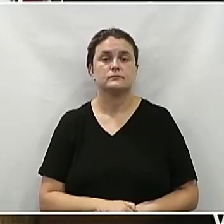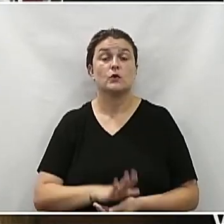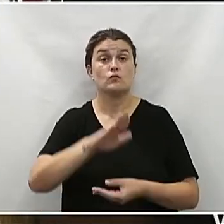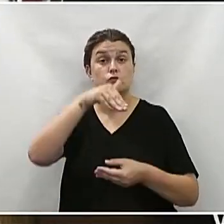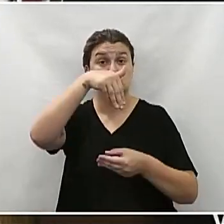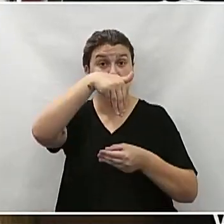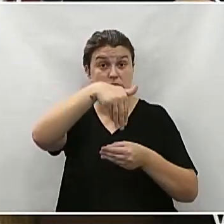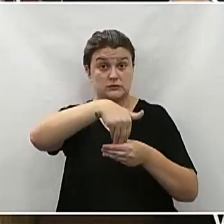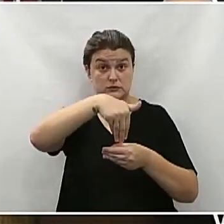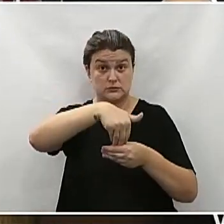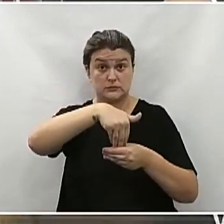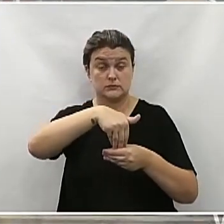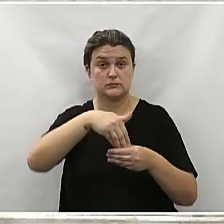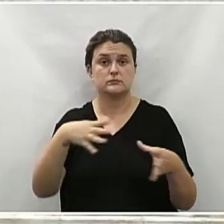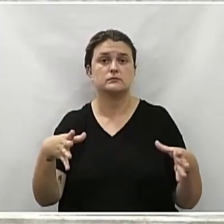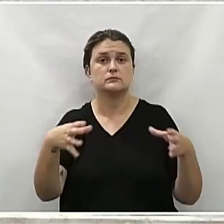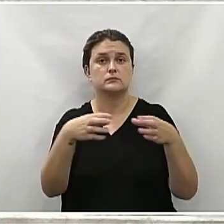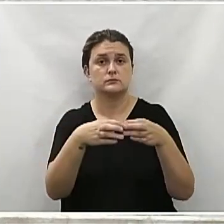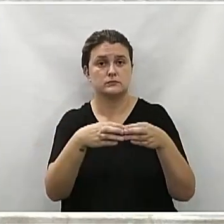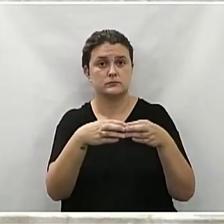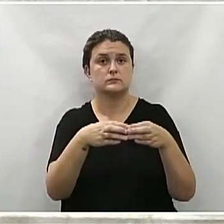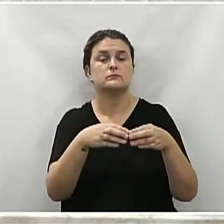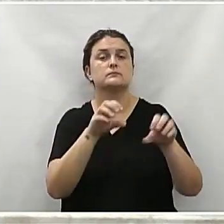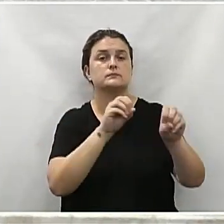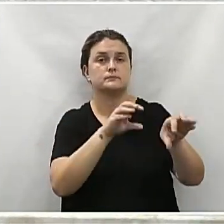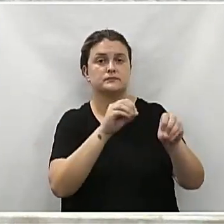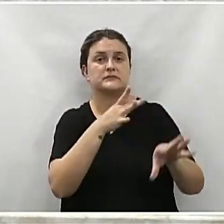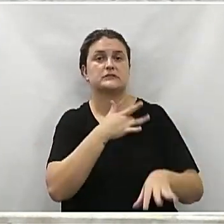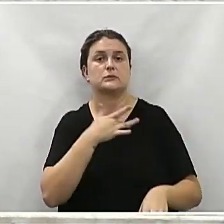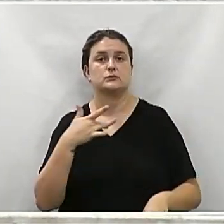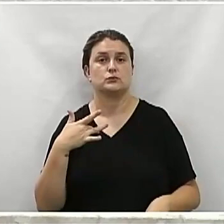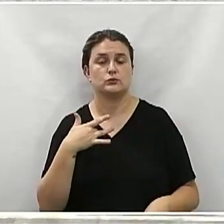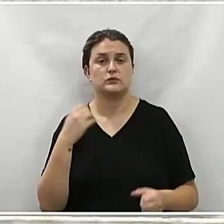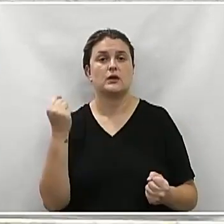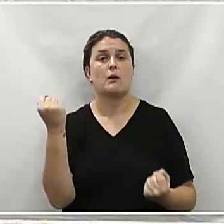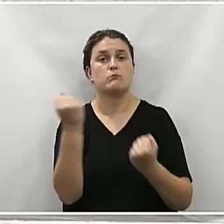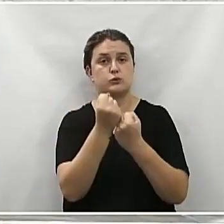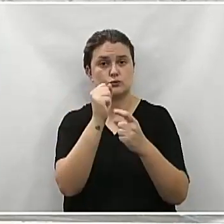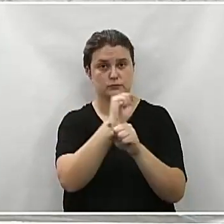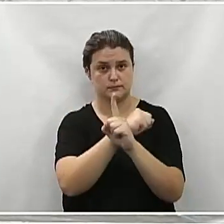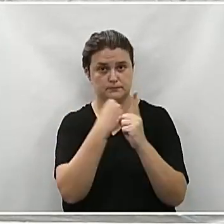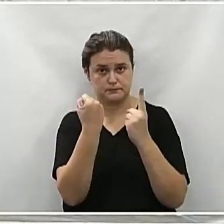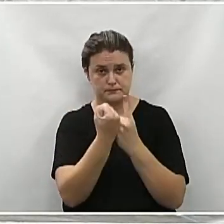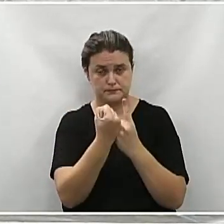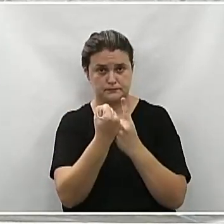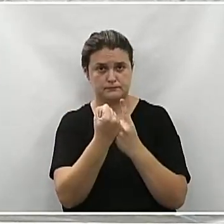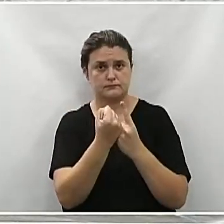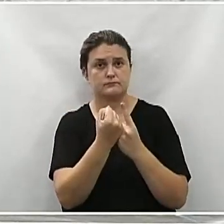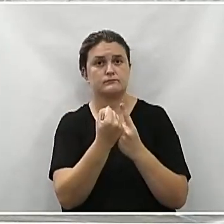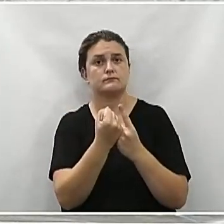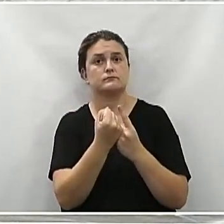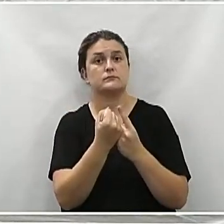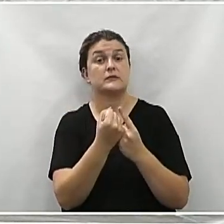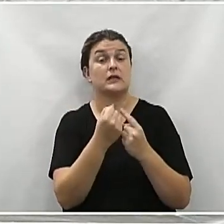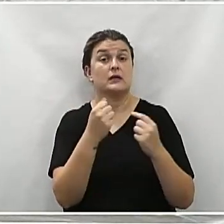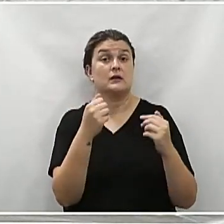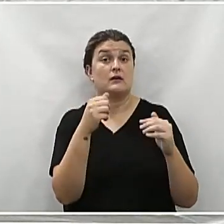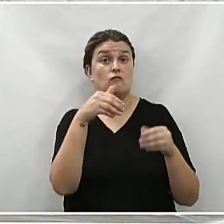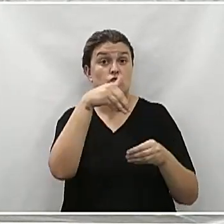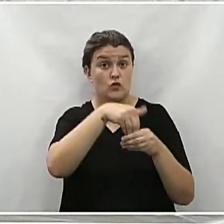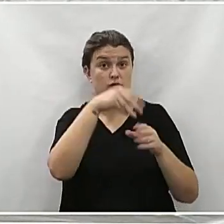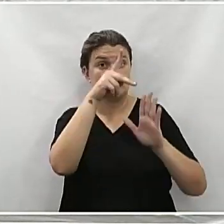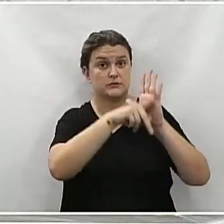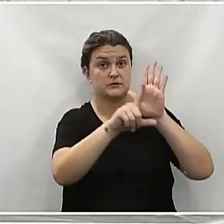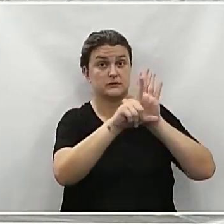Votação do parecer fundamentado da Comissão de Educação, Saúde e Assistência, favorável ao Projeto de Lei Ordinária nº 1 de